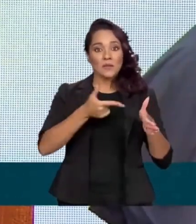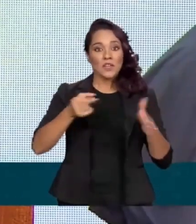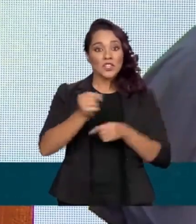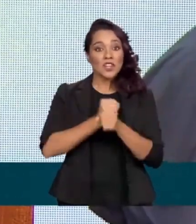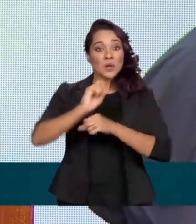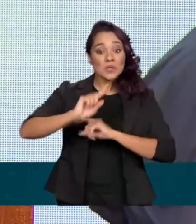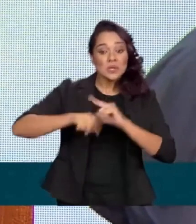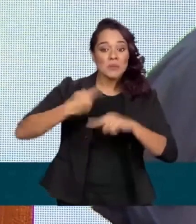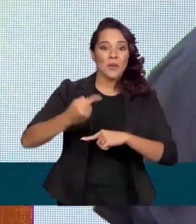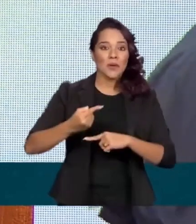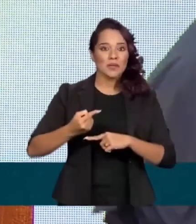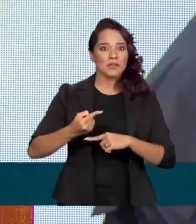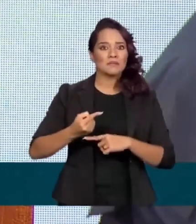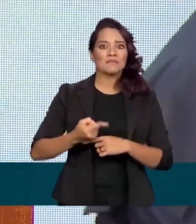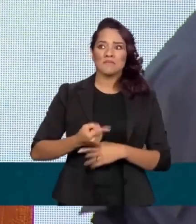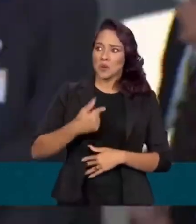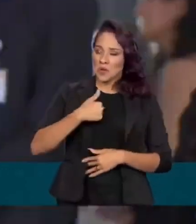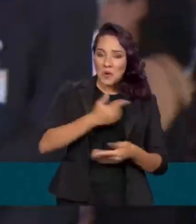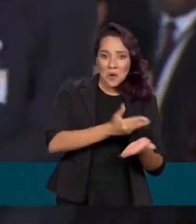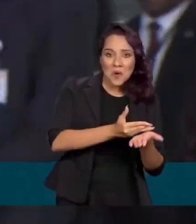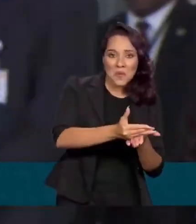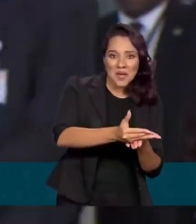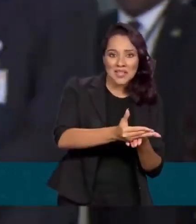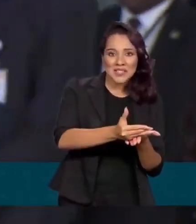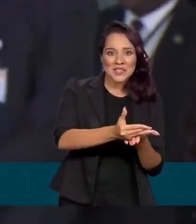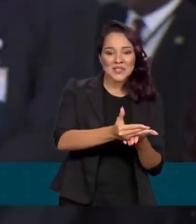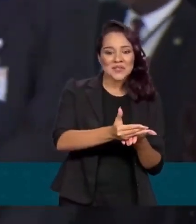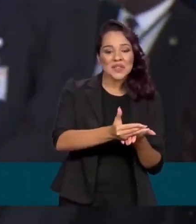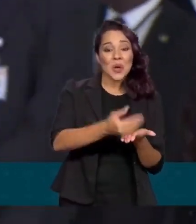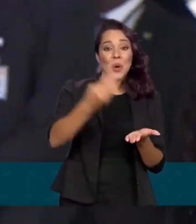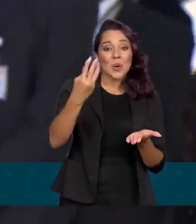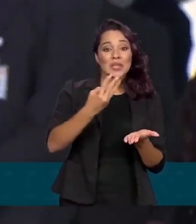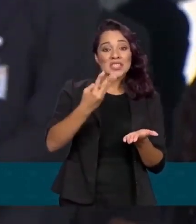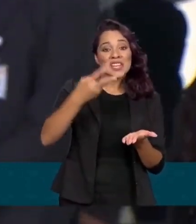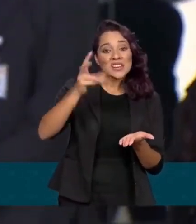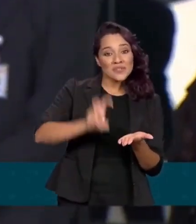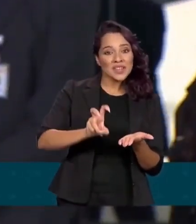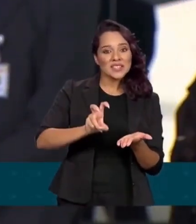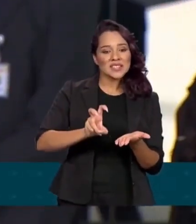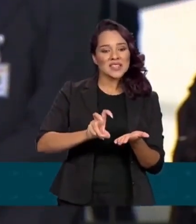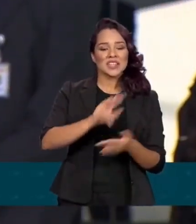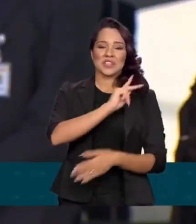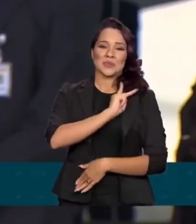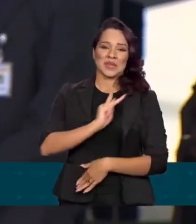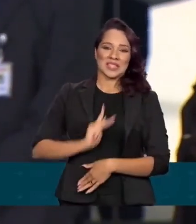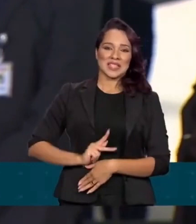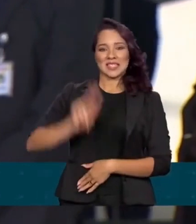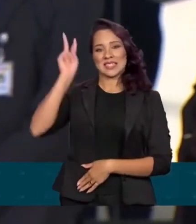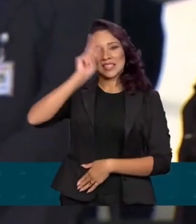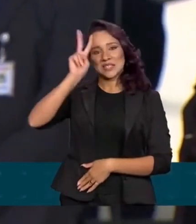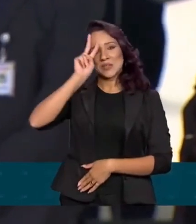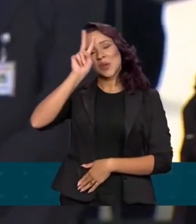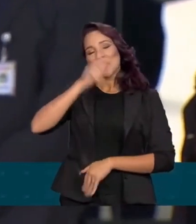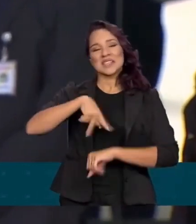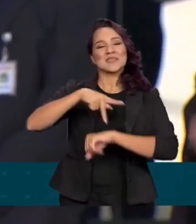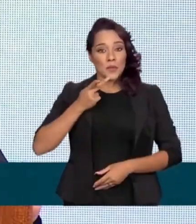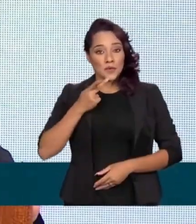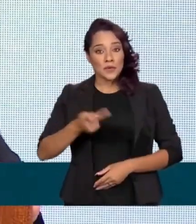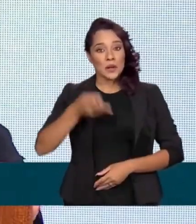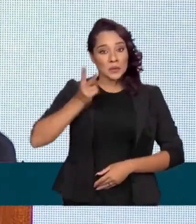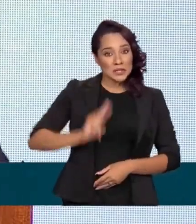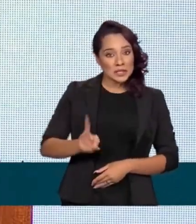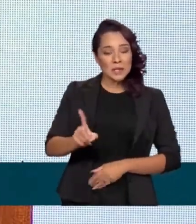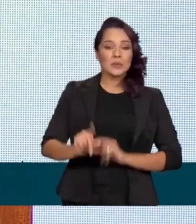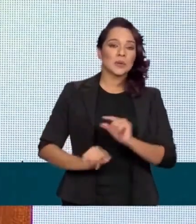depois, exatamente quando eu começo o terceiro mandato de presidente da história desse país. Eu